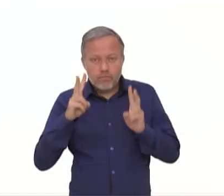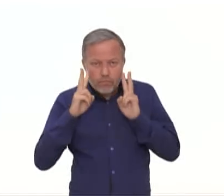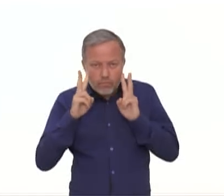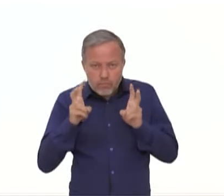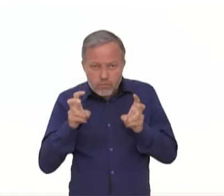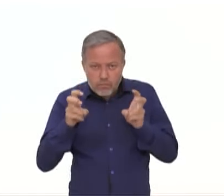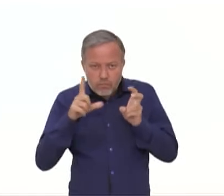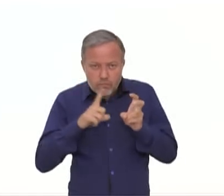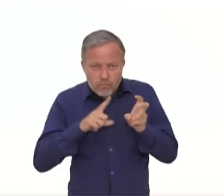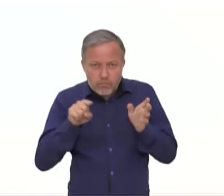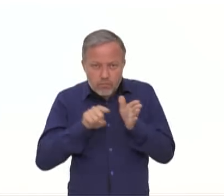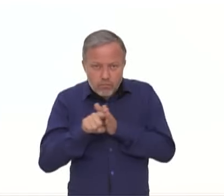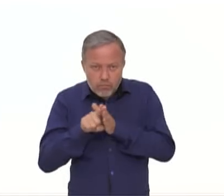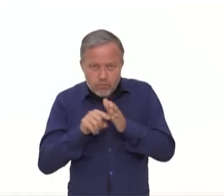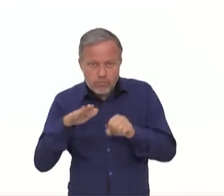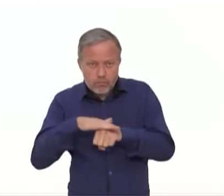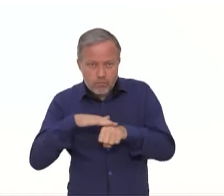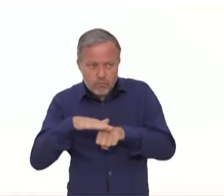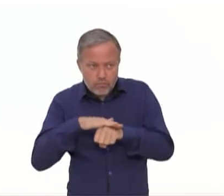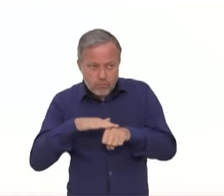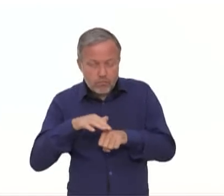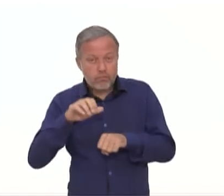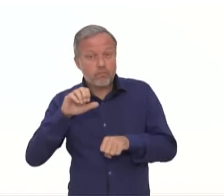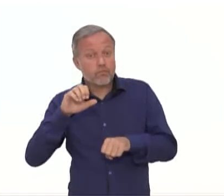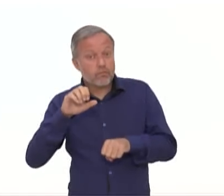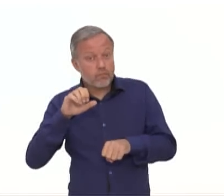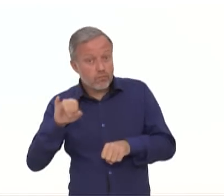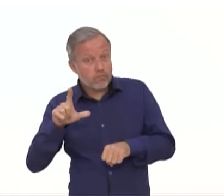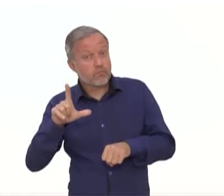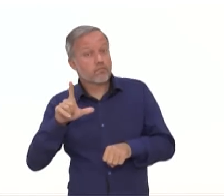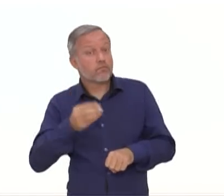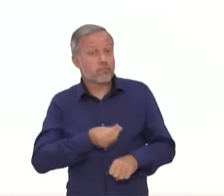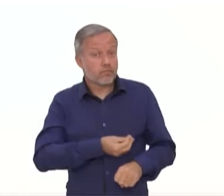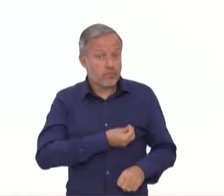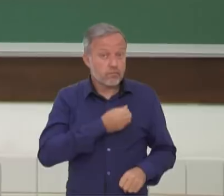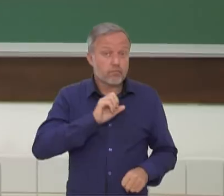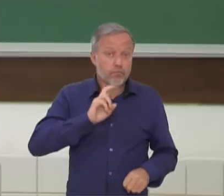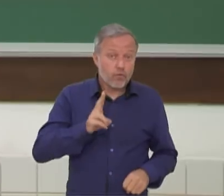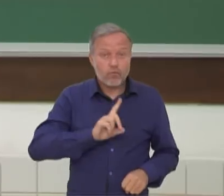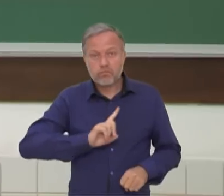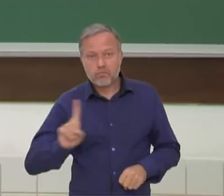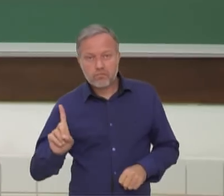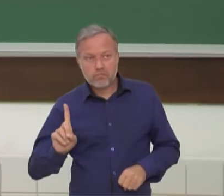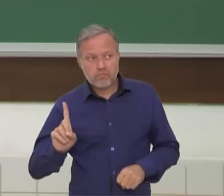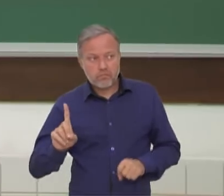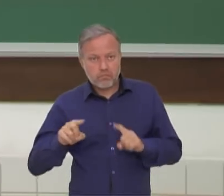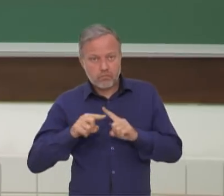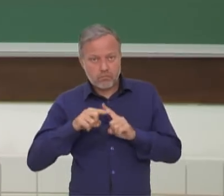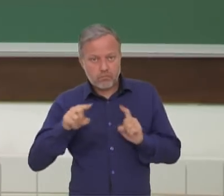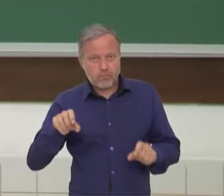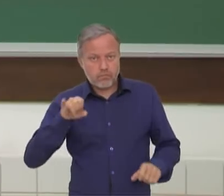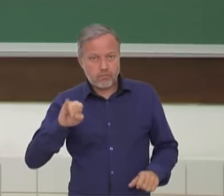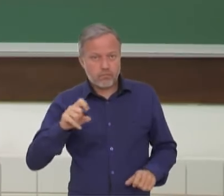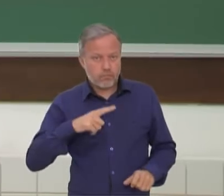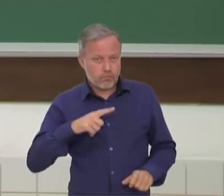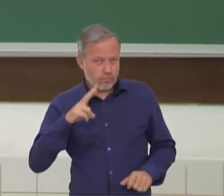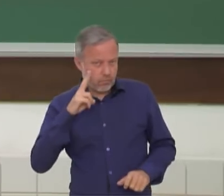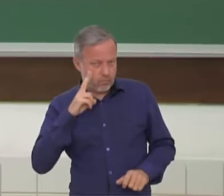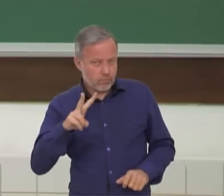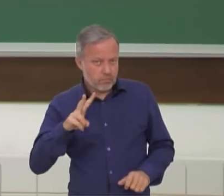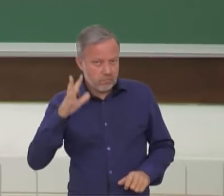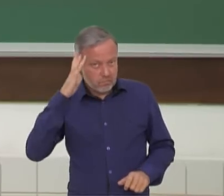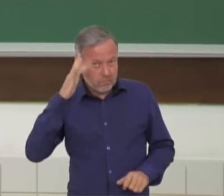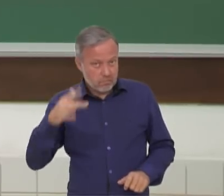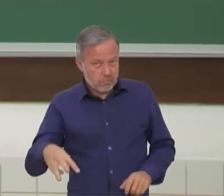pelos quais ainda se discute se eles são ou não seres vivos. Então você percebe que se nós utilizarmos o critério